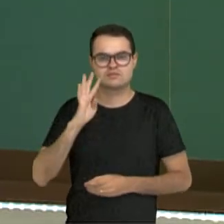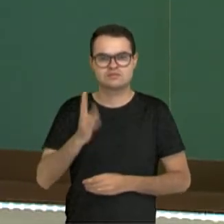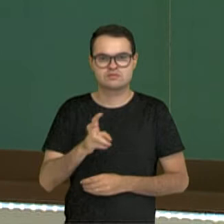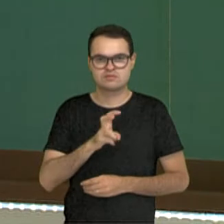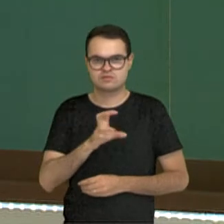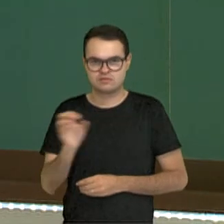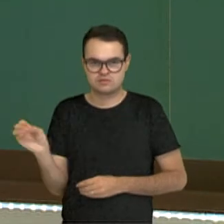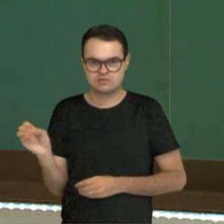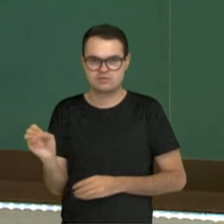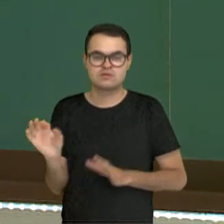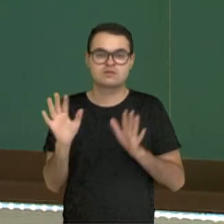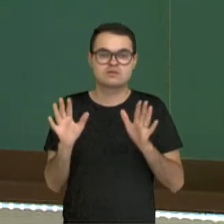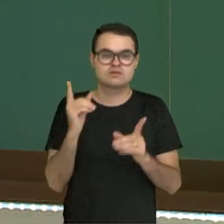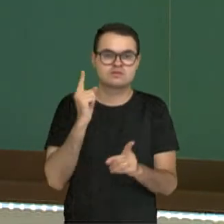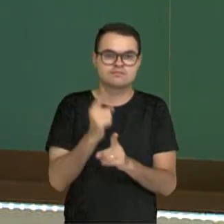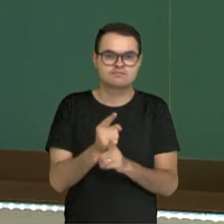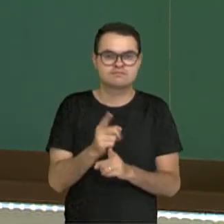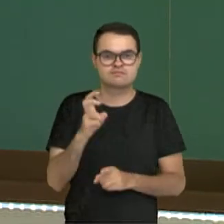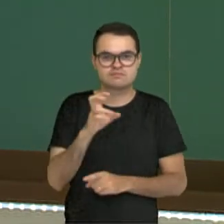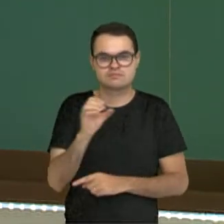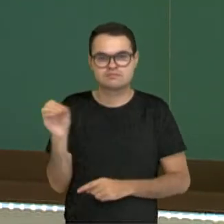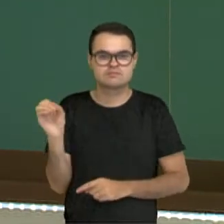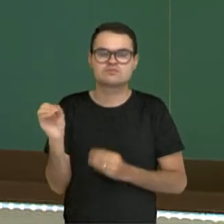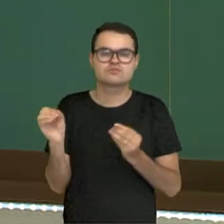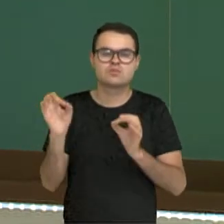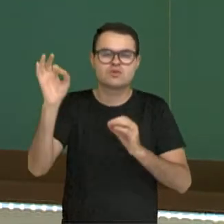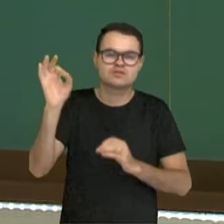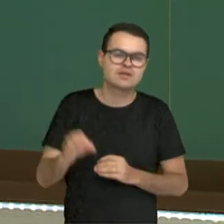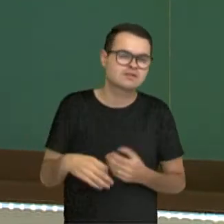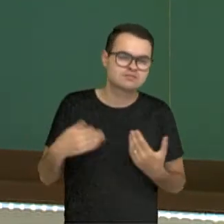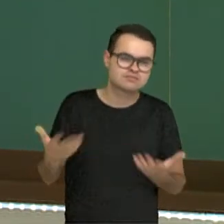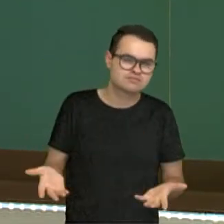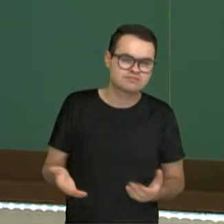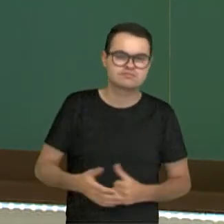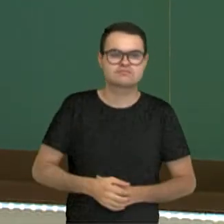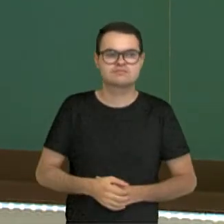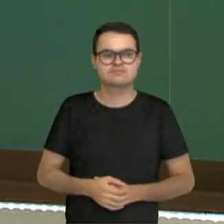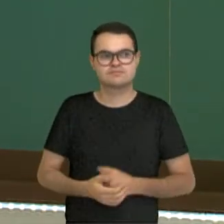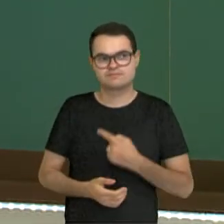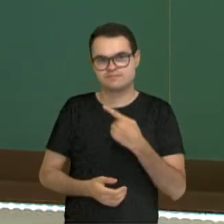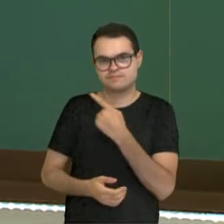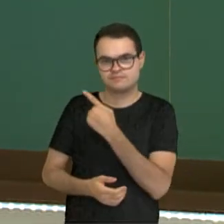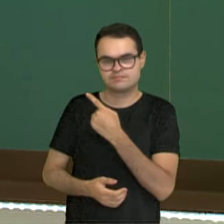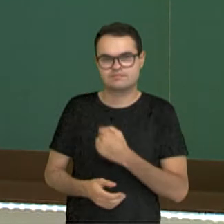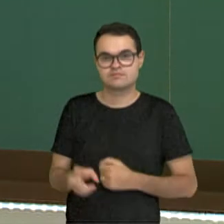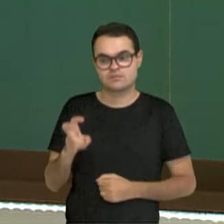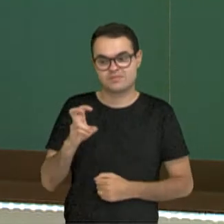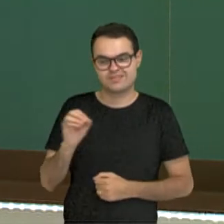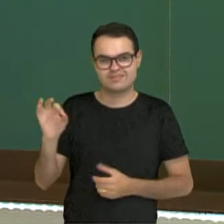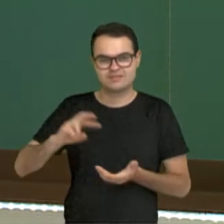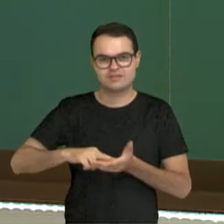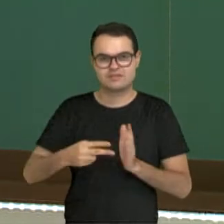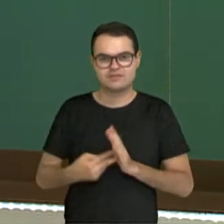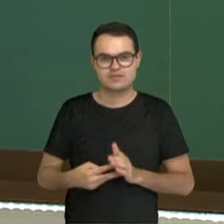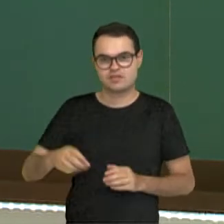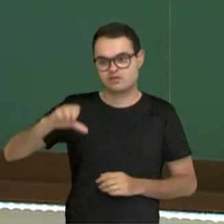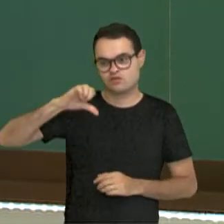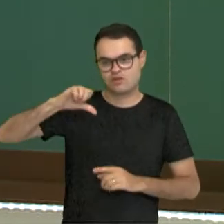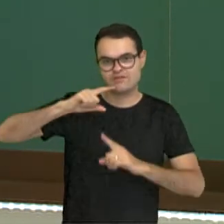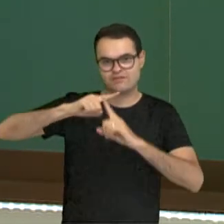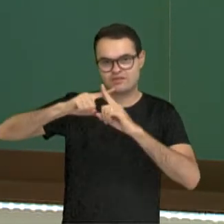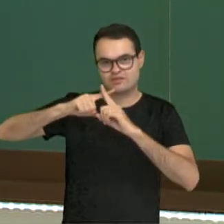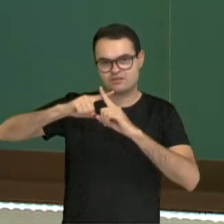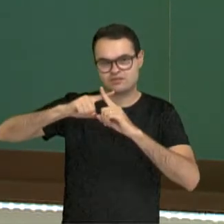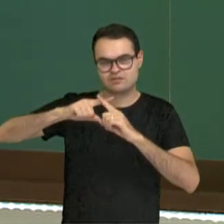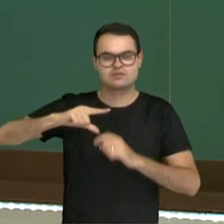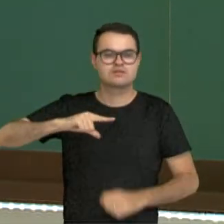Mas se eu encontrar o 500, ele vai equivaler a que porcentagem? Bom, muito bem, ele vai equivaler a 9 vezes, né? Ou